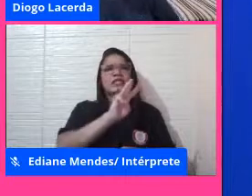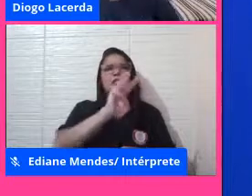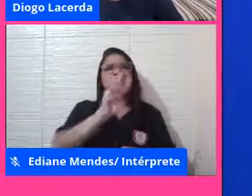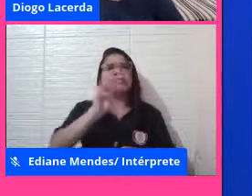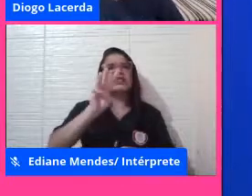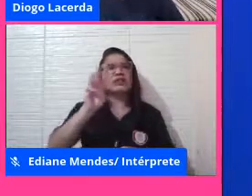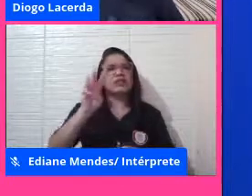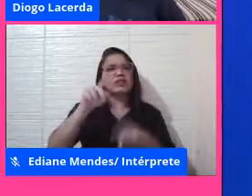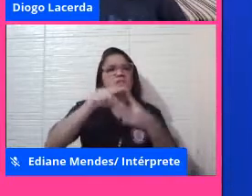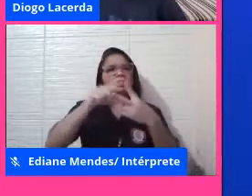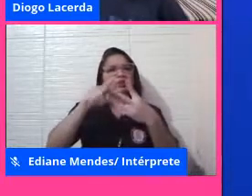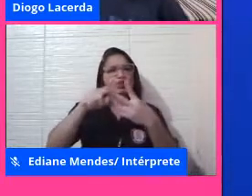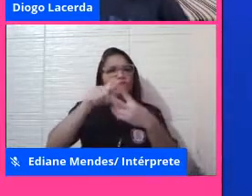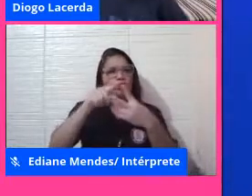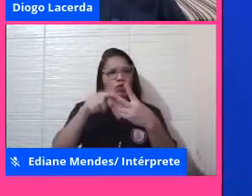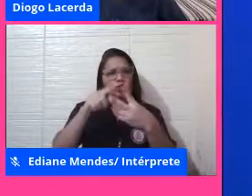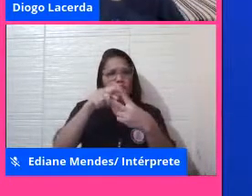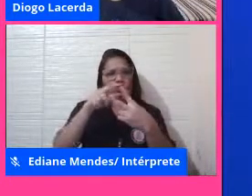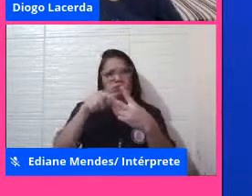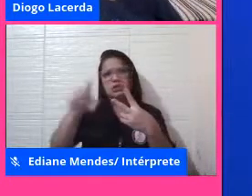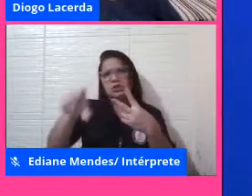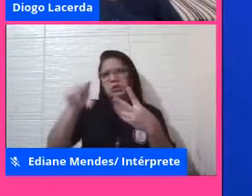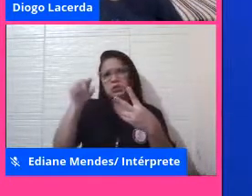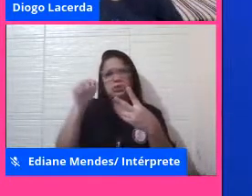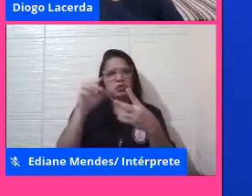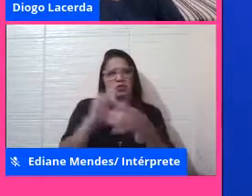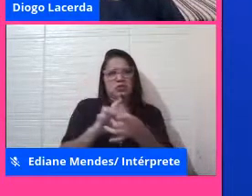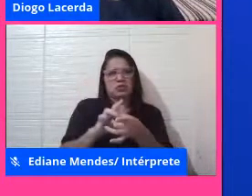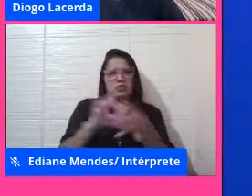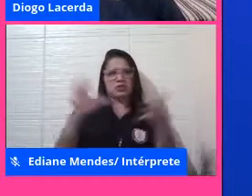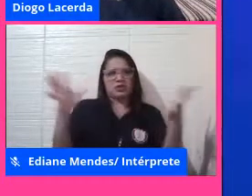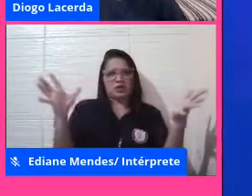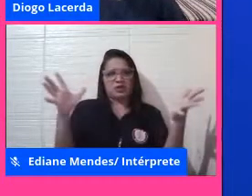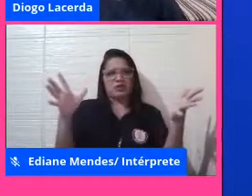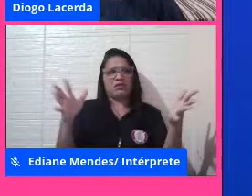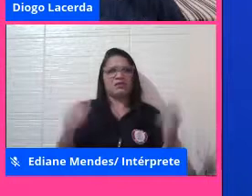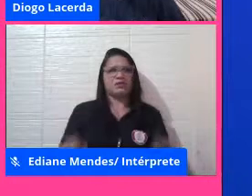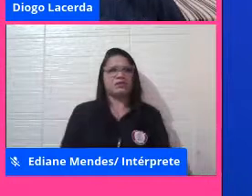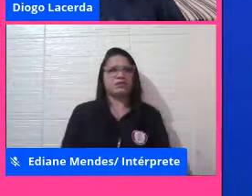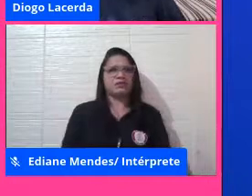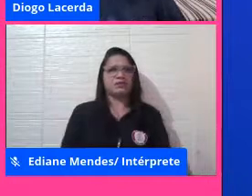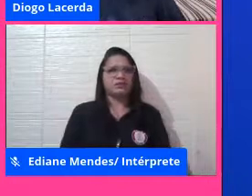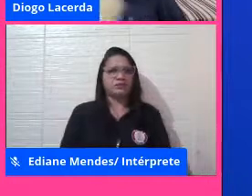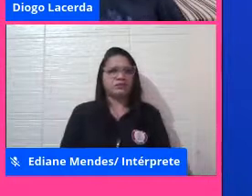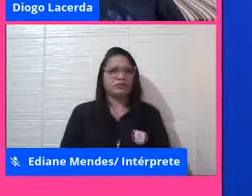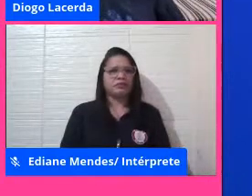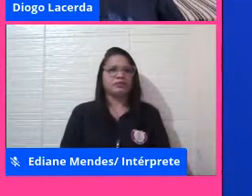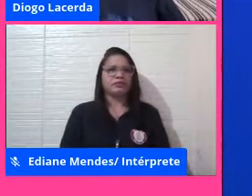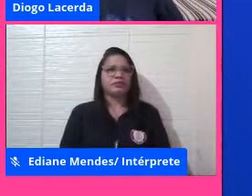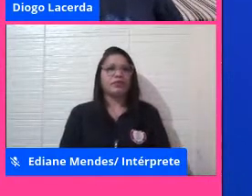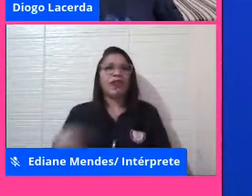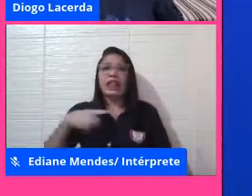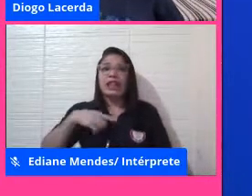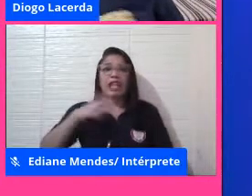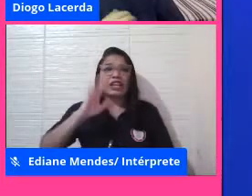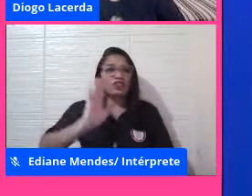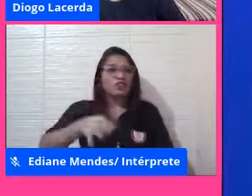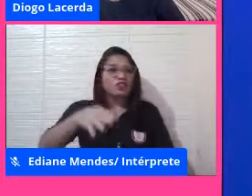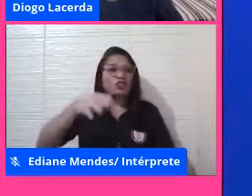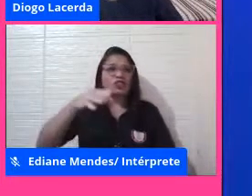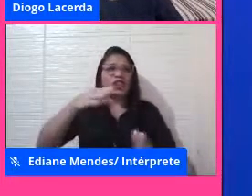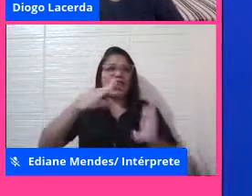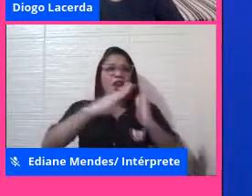o Thingiverse e o My Manufacturing, que são sites repositórios que você tem modelos prontos, velho. Muitas vezes